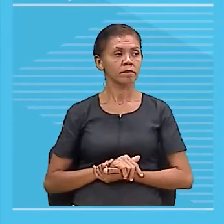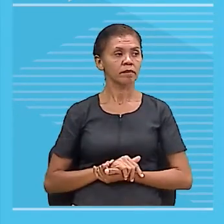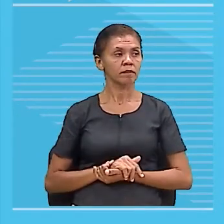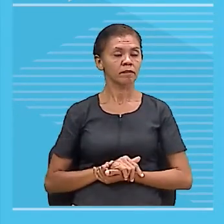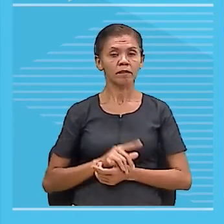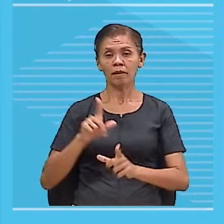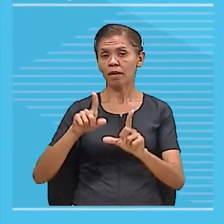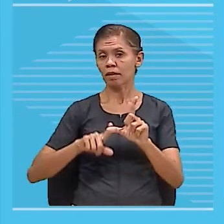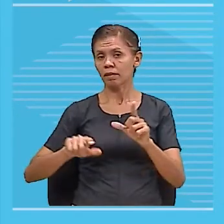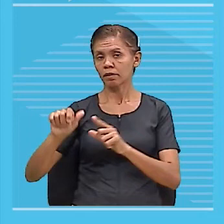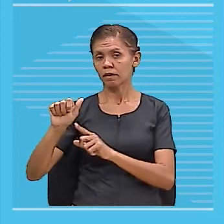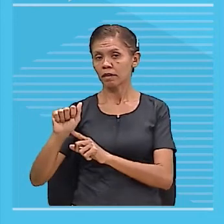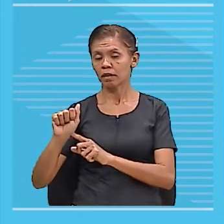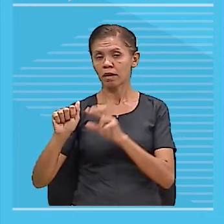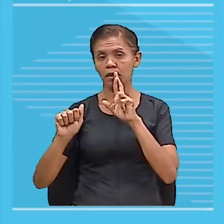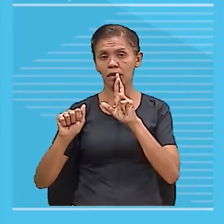a letra A,